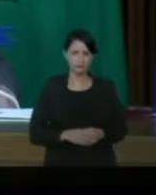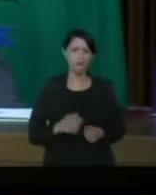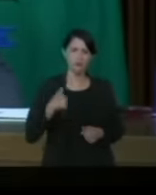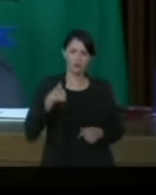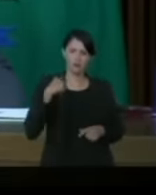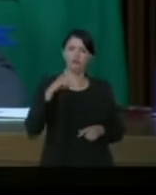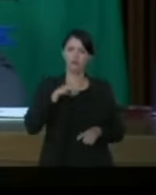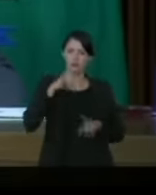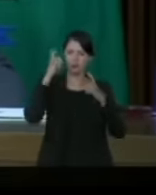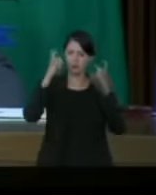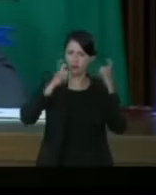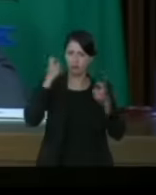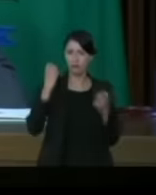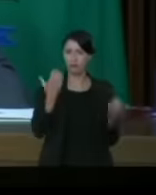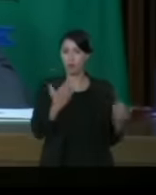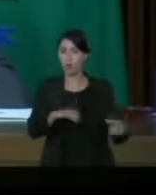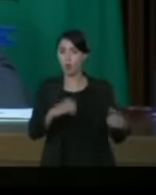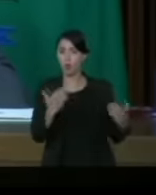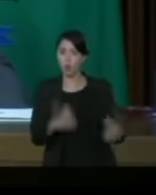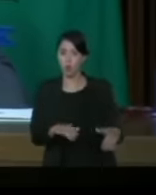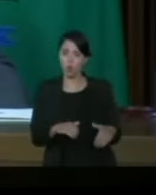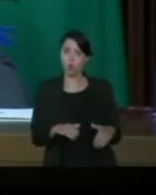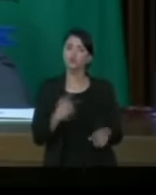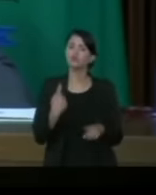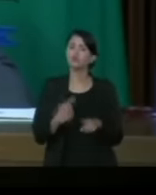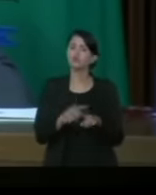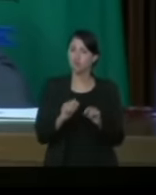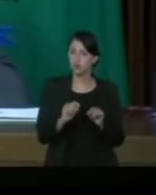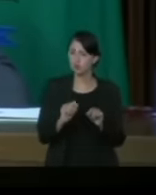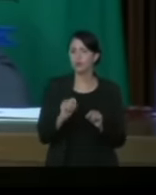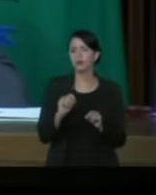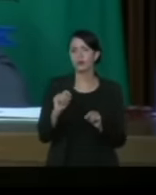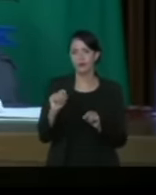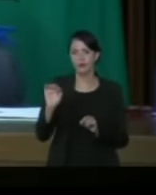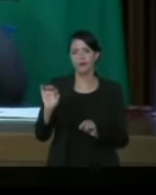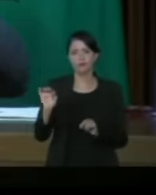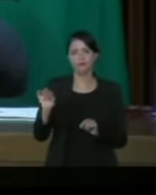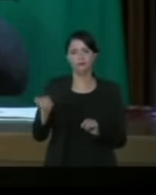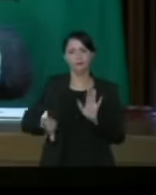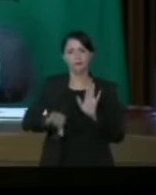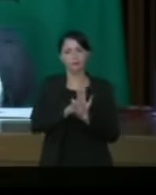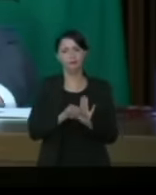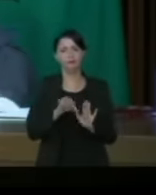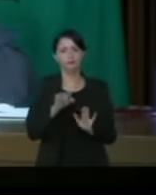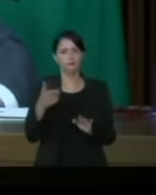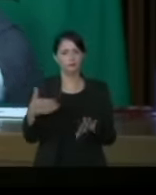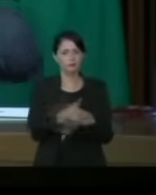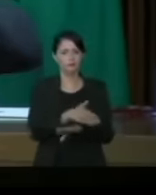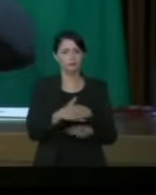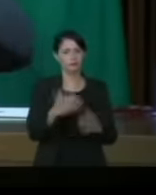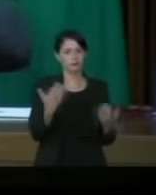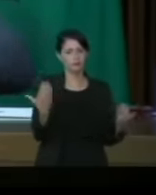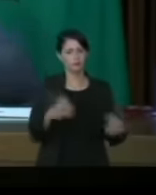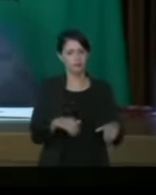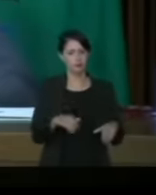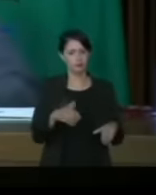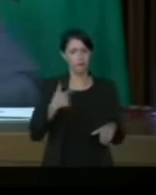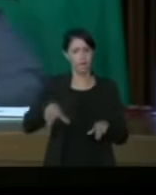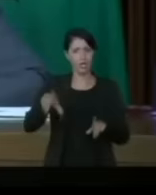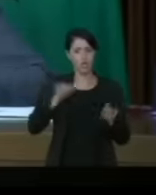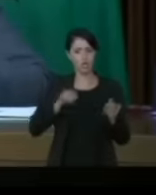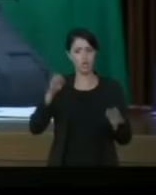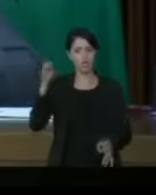preocupação com os concursos públicos porque logo logo os que organizado vai estar participando de concurso vai estar indicando o